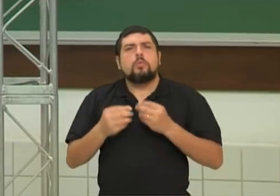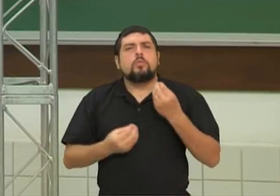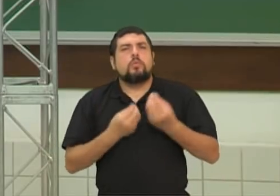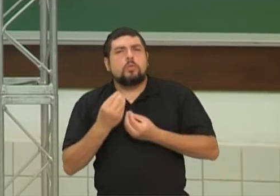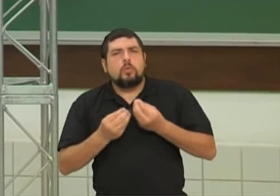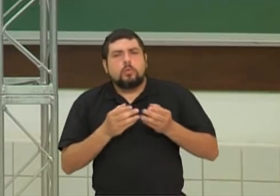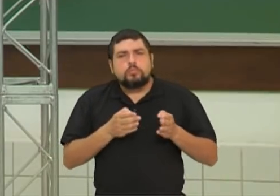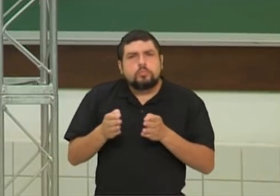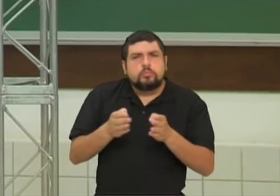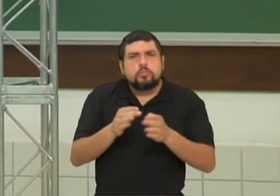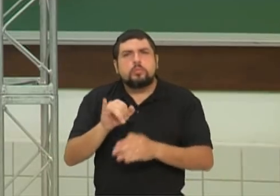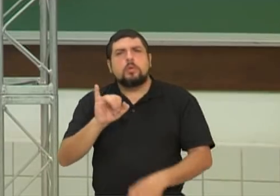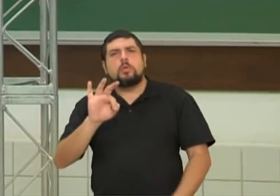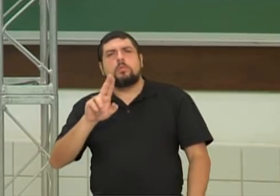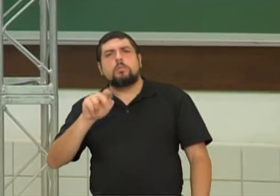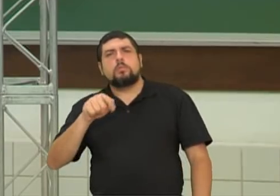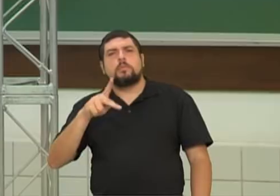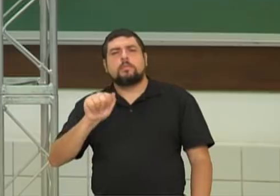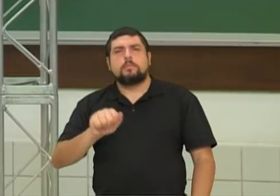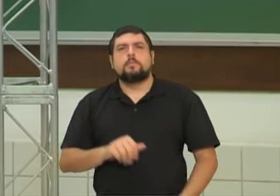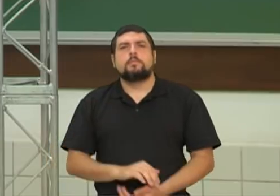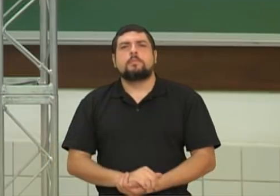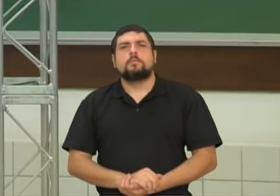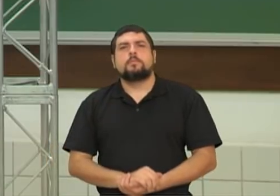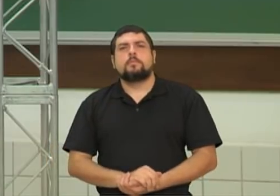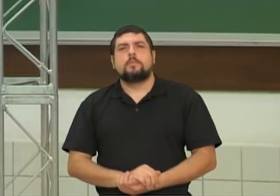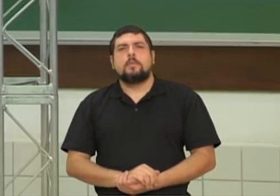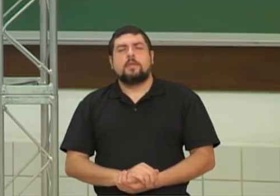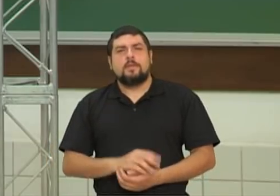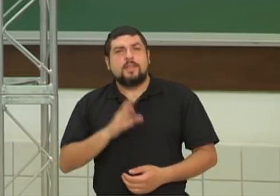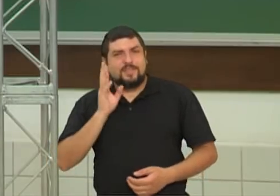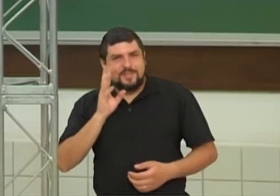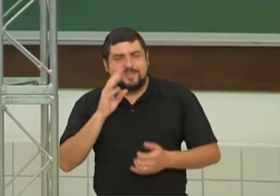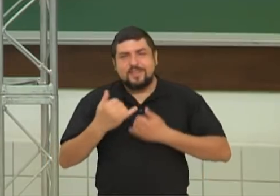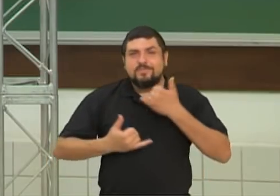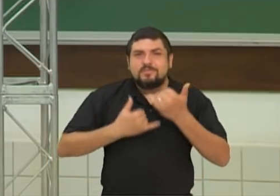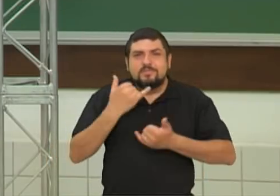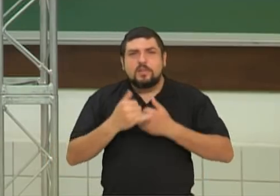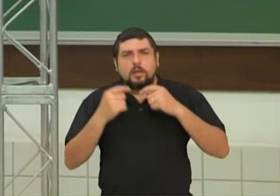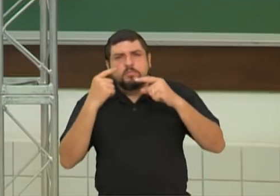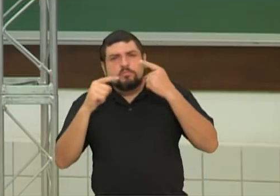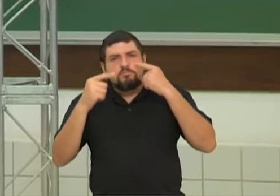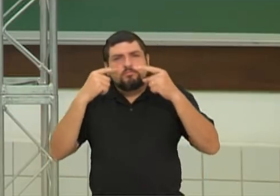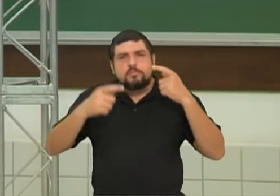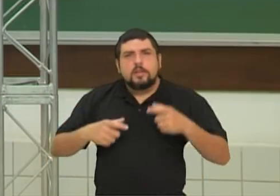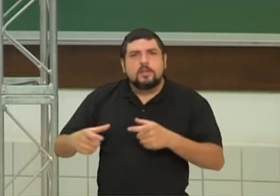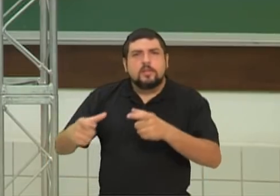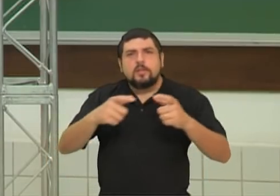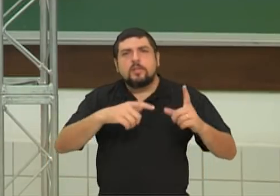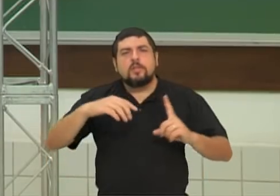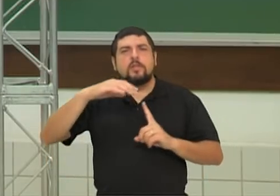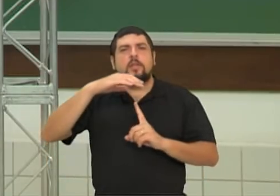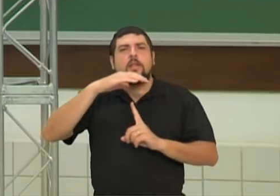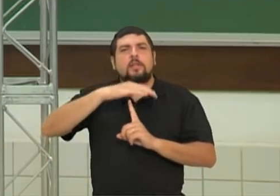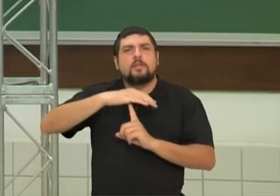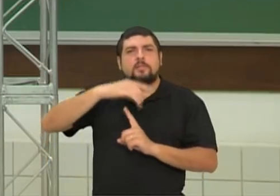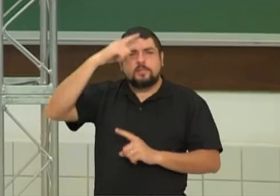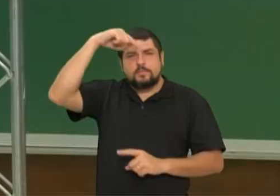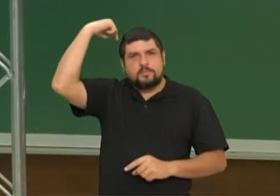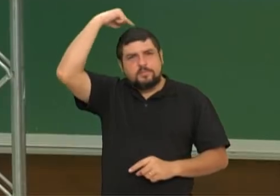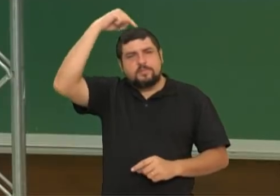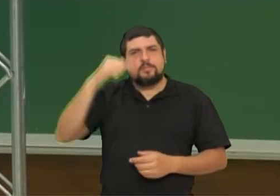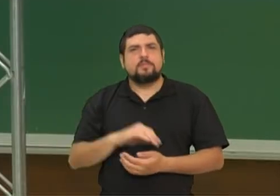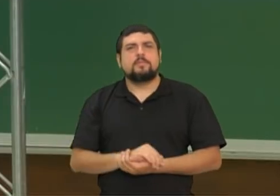estão gostando da aula? Estão se divertindo em descobrir aqui os lugares sagrados do Paraná? Bom, Santuário